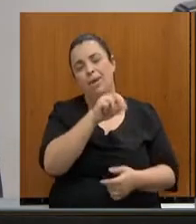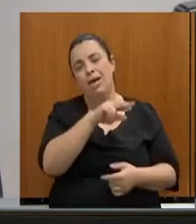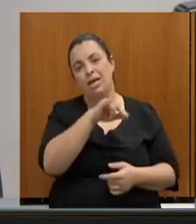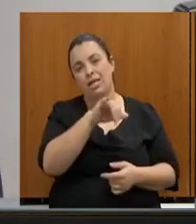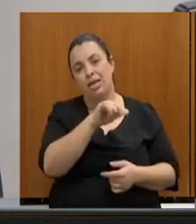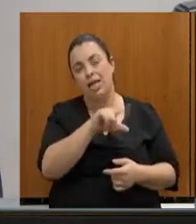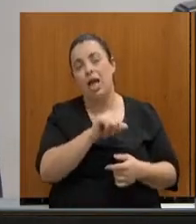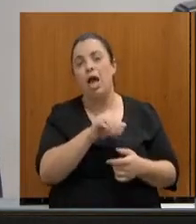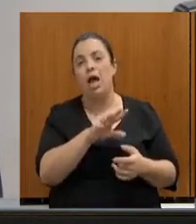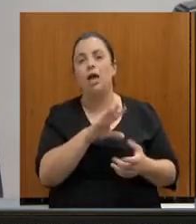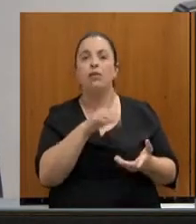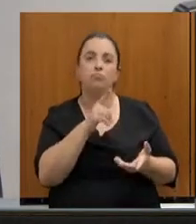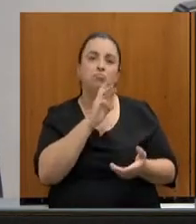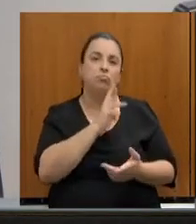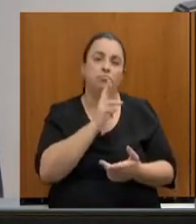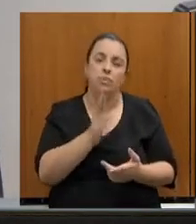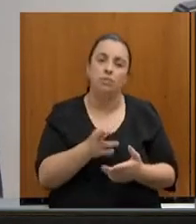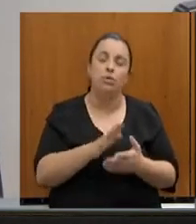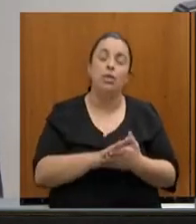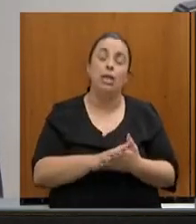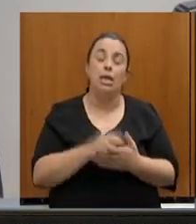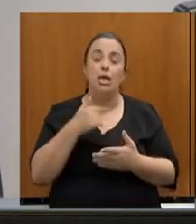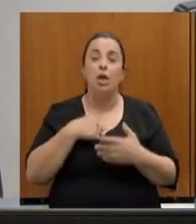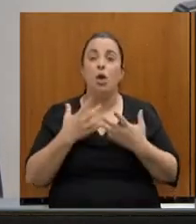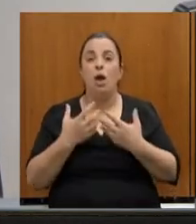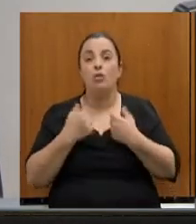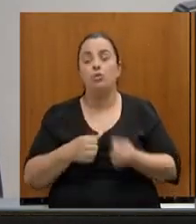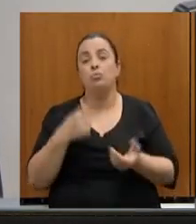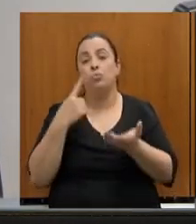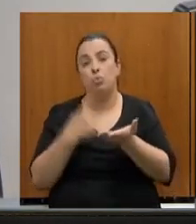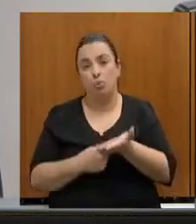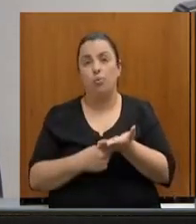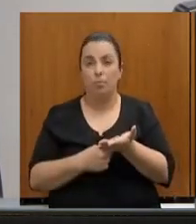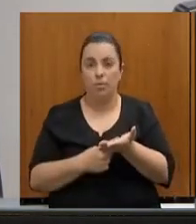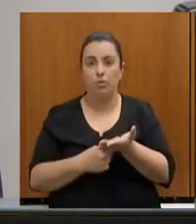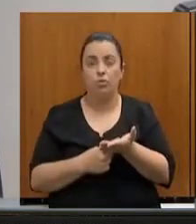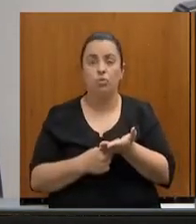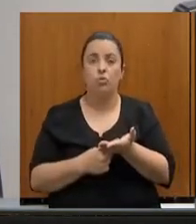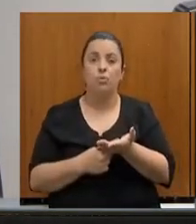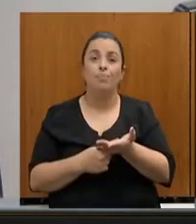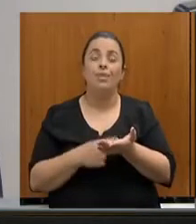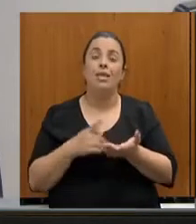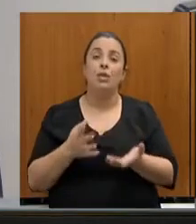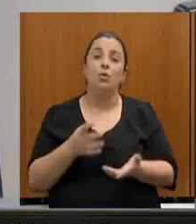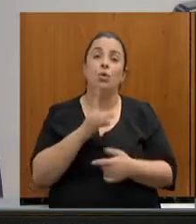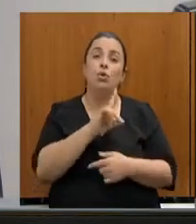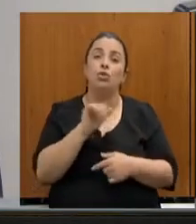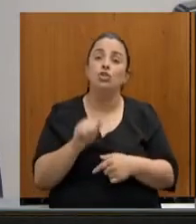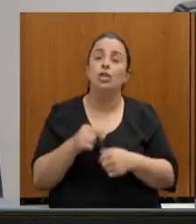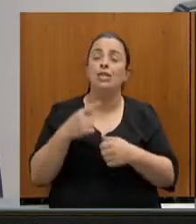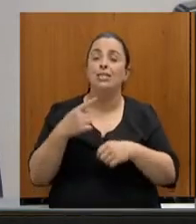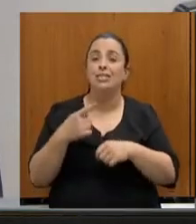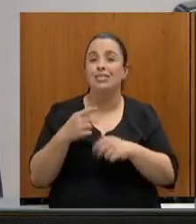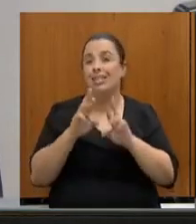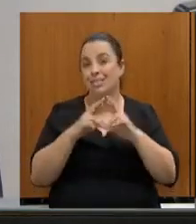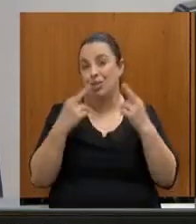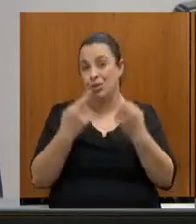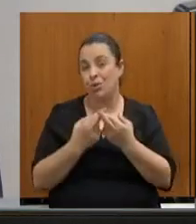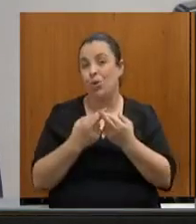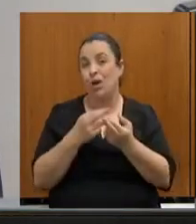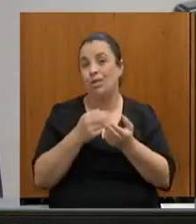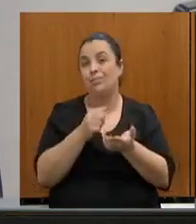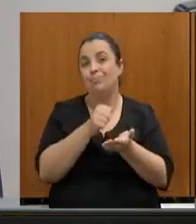e também faça o meu compromisso aqui Deputado Gustavo para que as datas das reuniões seja